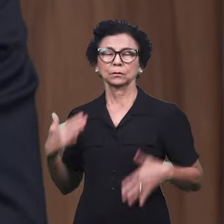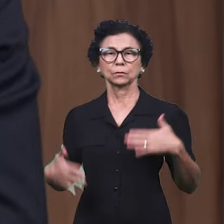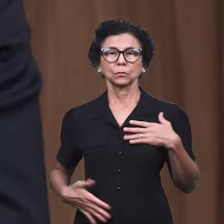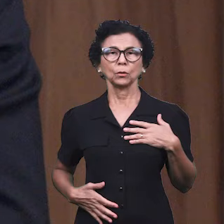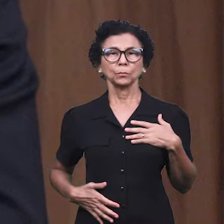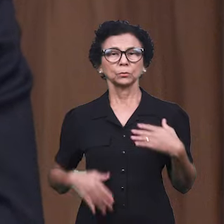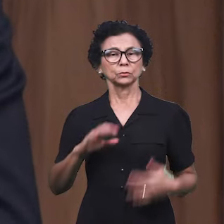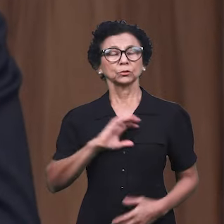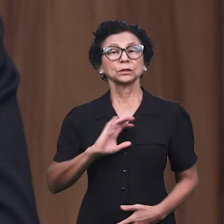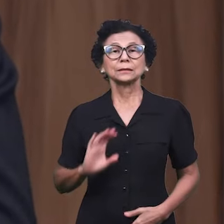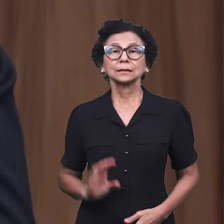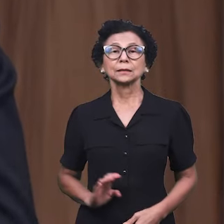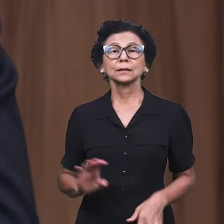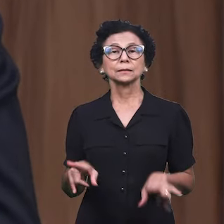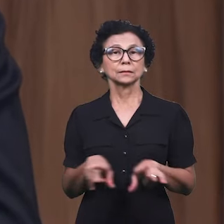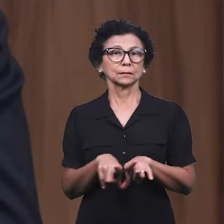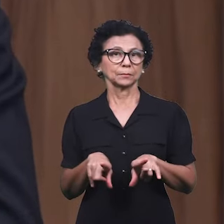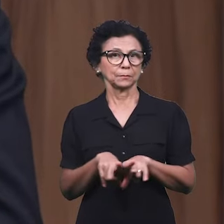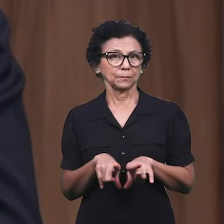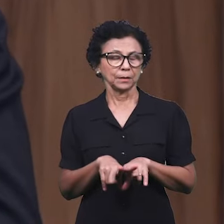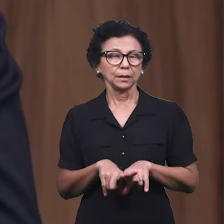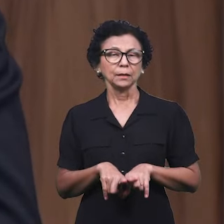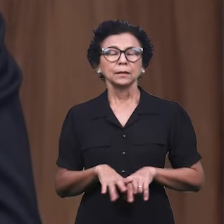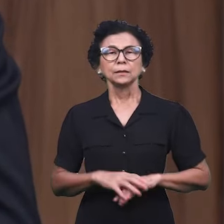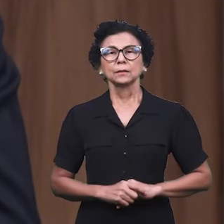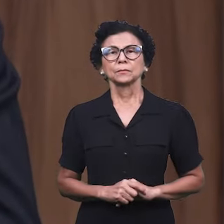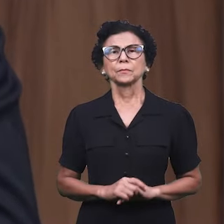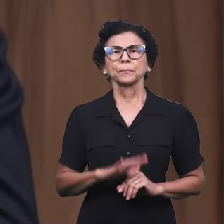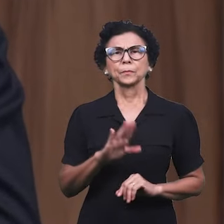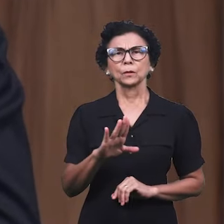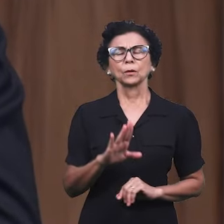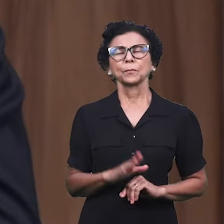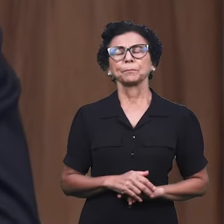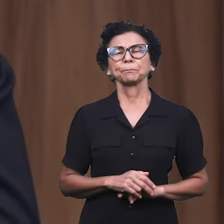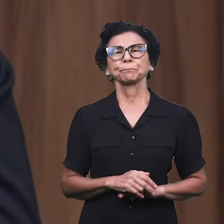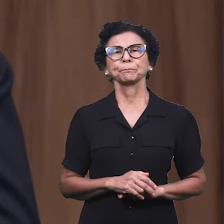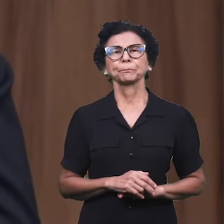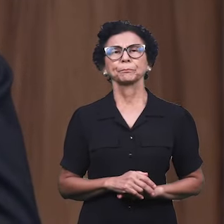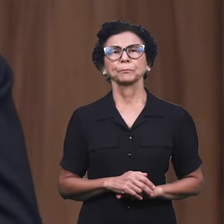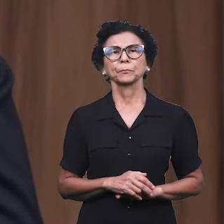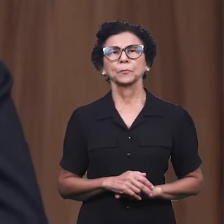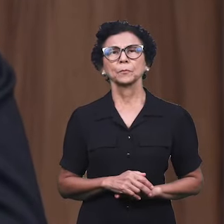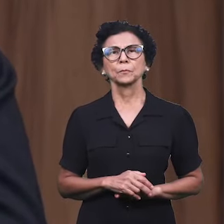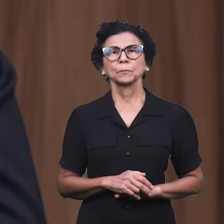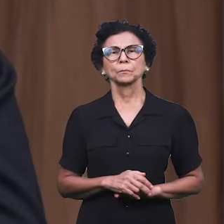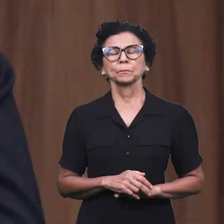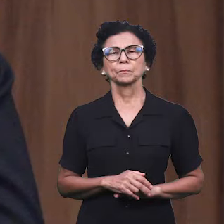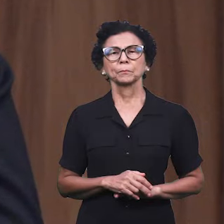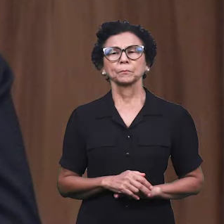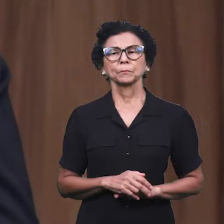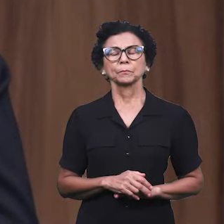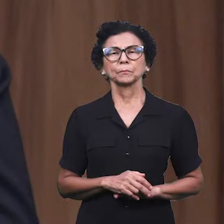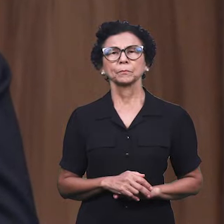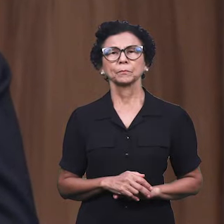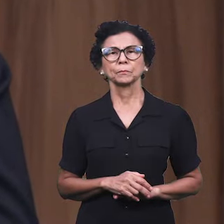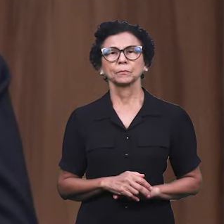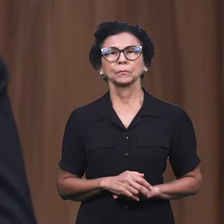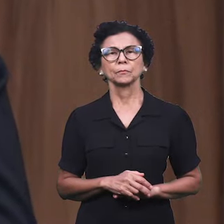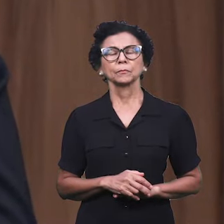Cristo. E, aliás, aqui, Jesus, chamado justo, né? Era ali um servo do